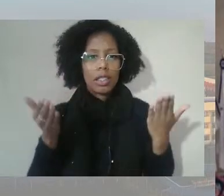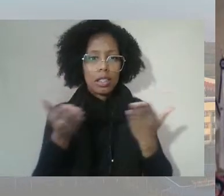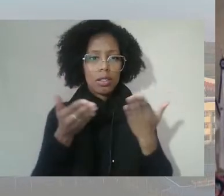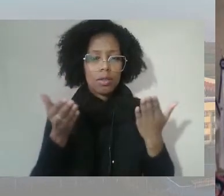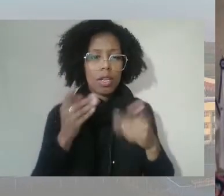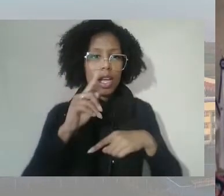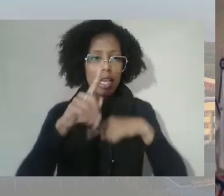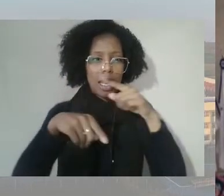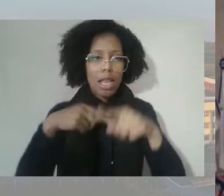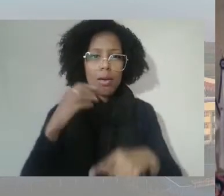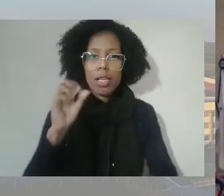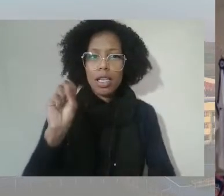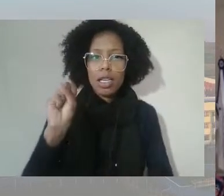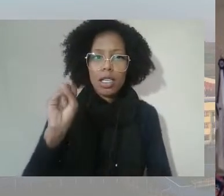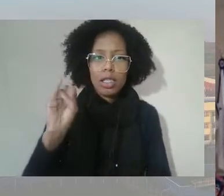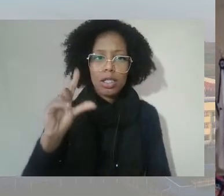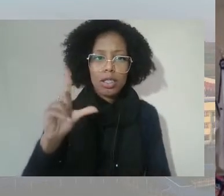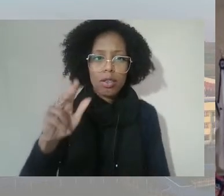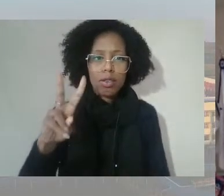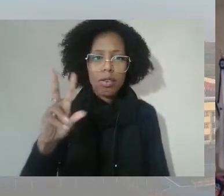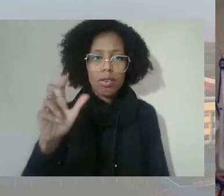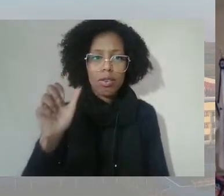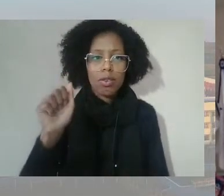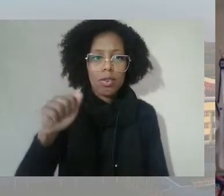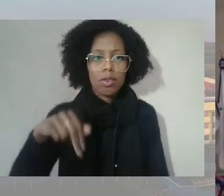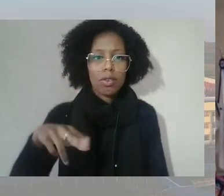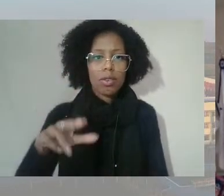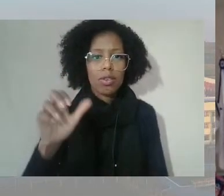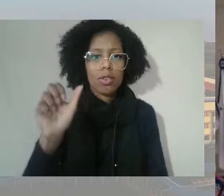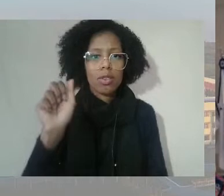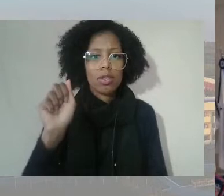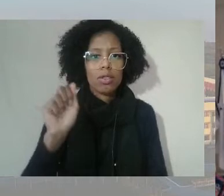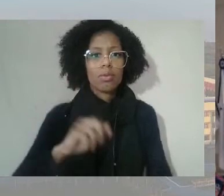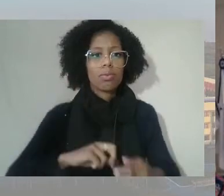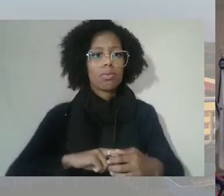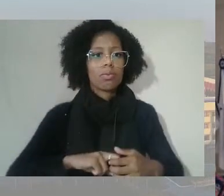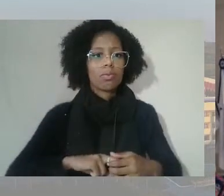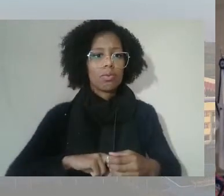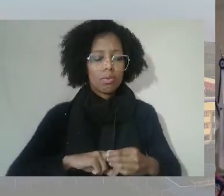depois, e o Gabriel. Só um pouquinho, deixa eu só anotar.